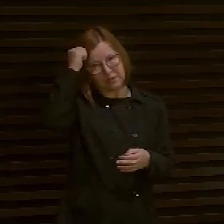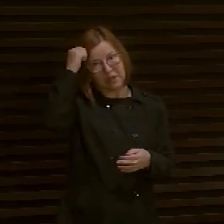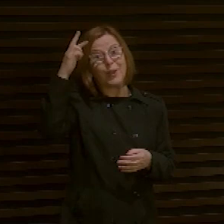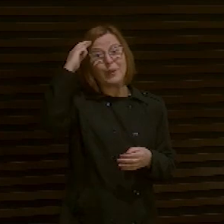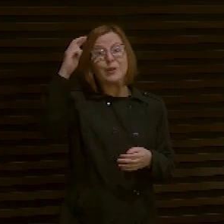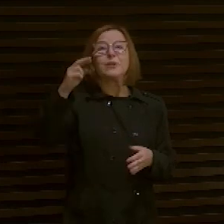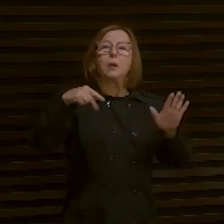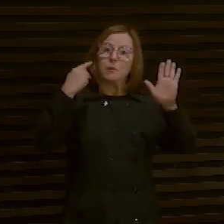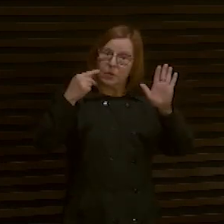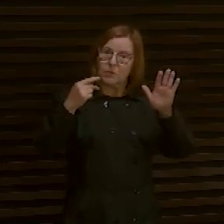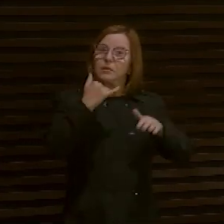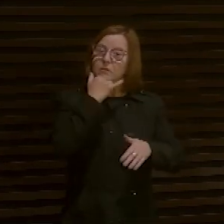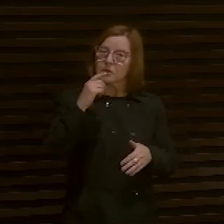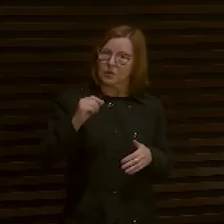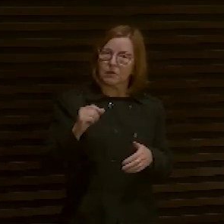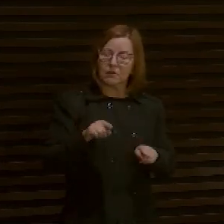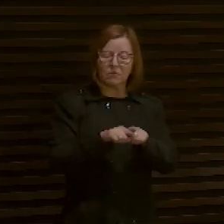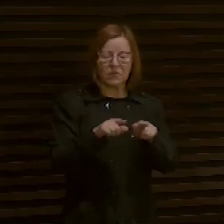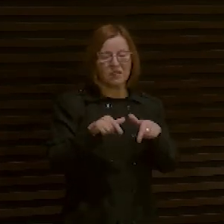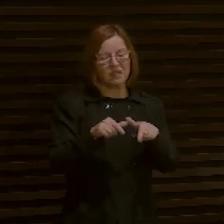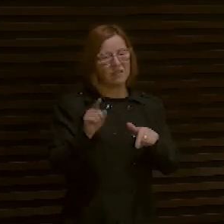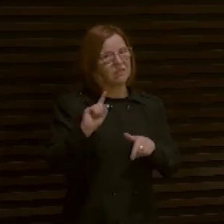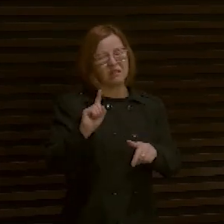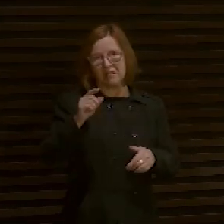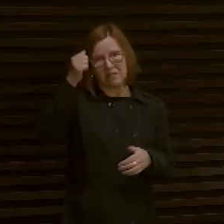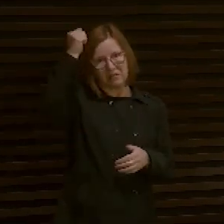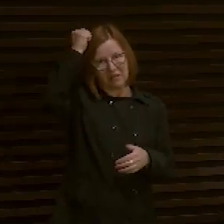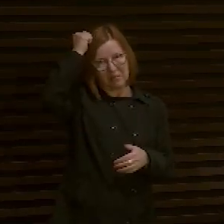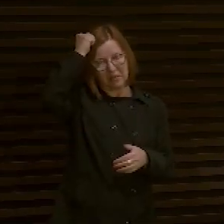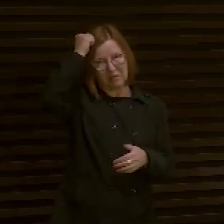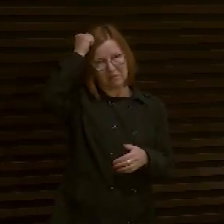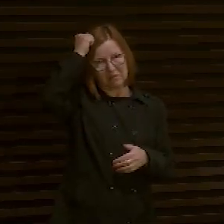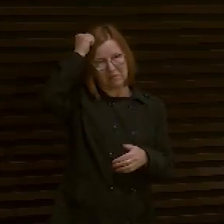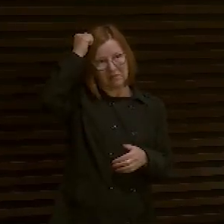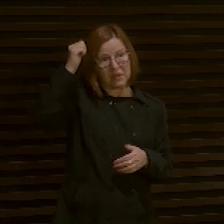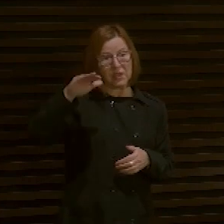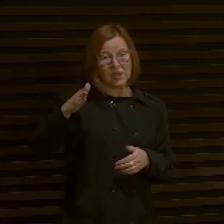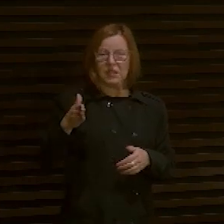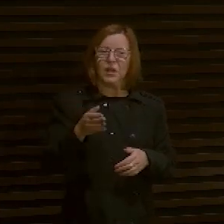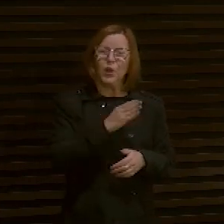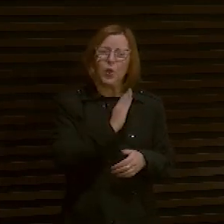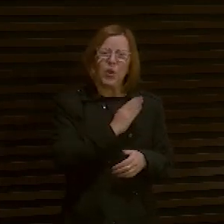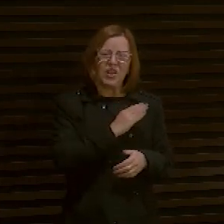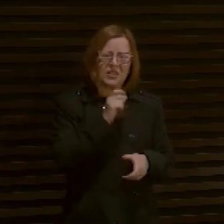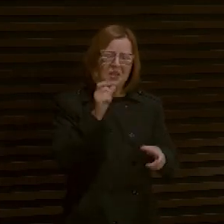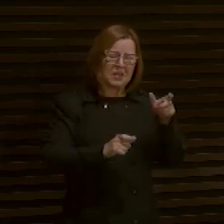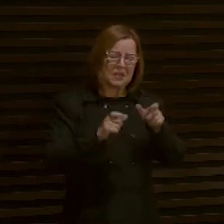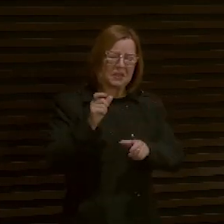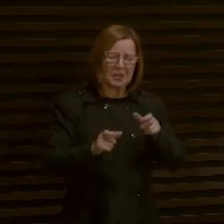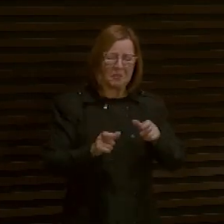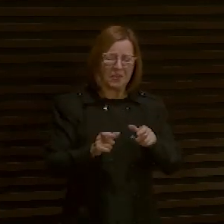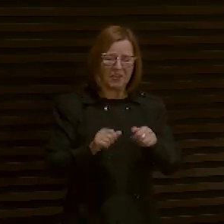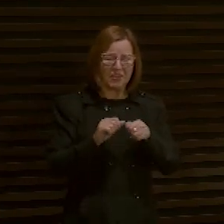perdão, Israel não se arrependeu. E aí o extremo do coração humano chega nessa situação